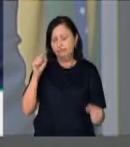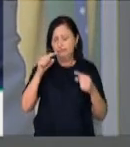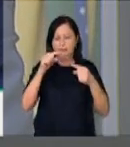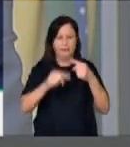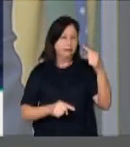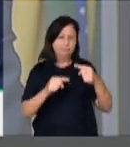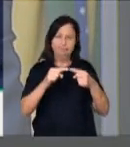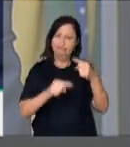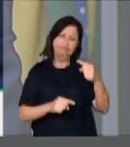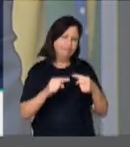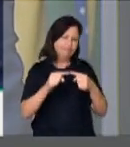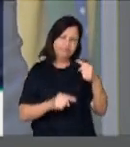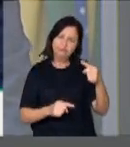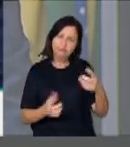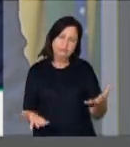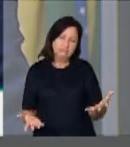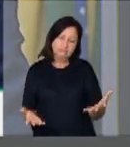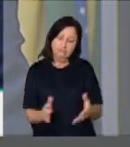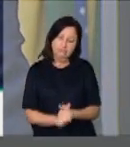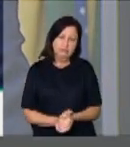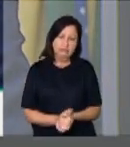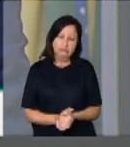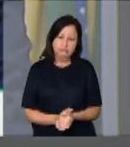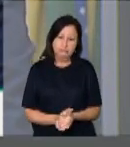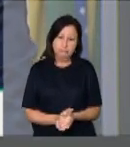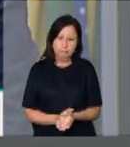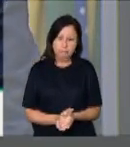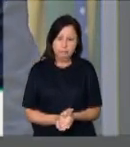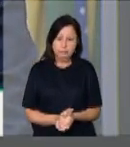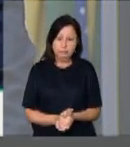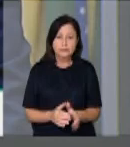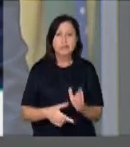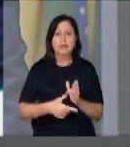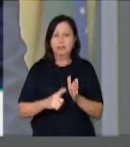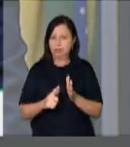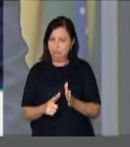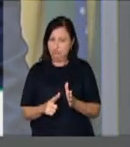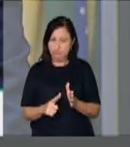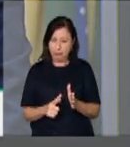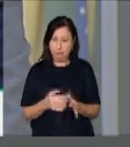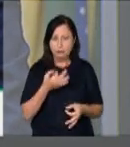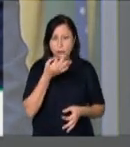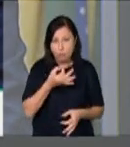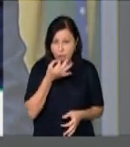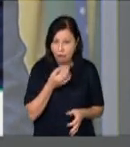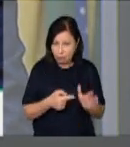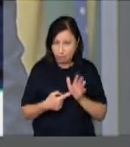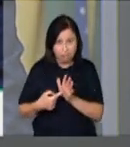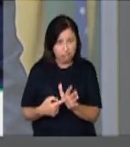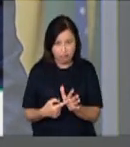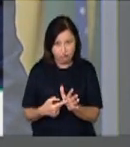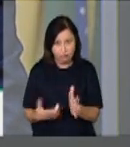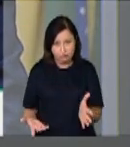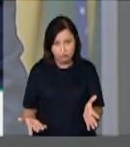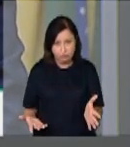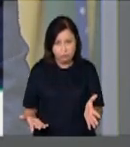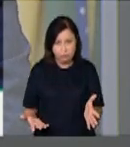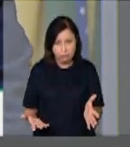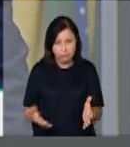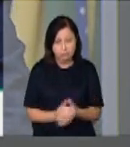discordo acho que é um retrocesso e digo mais